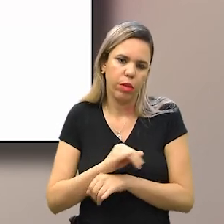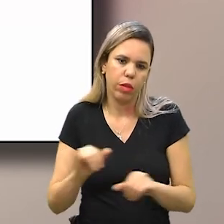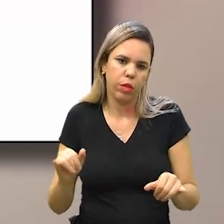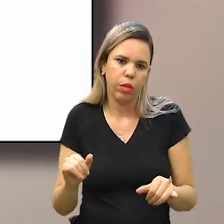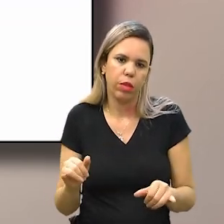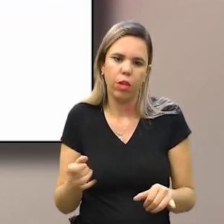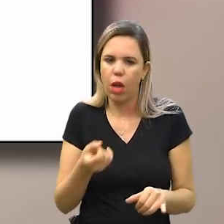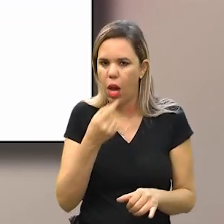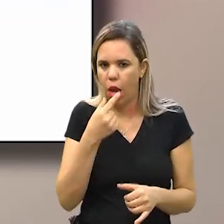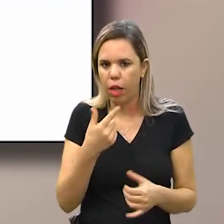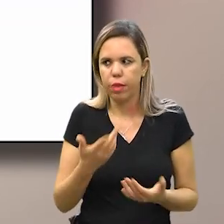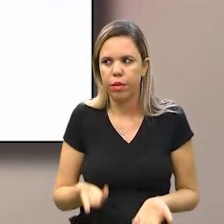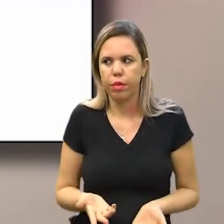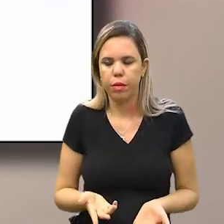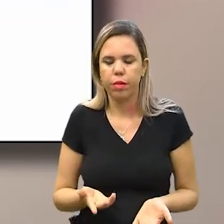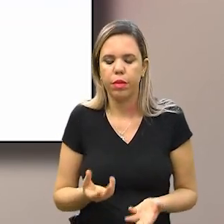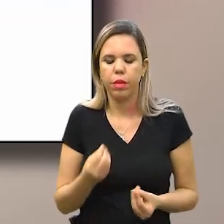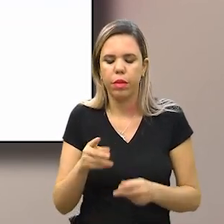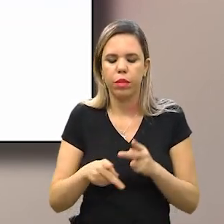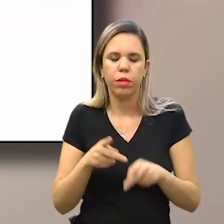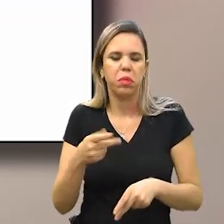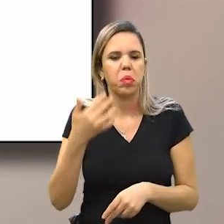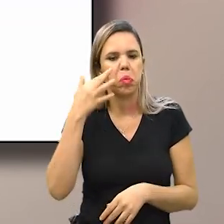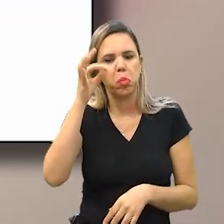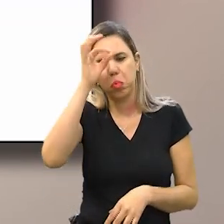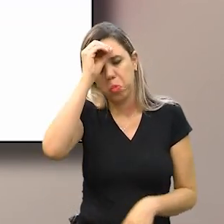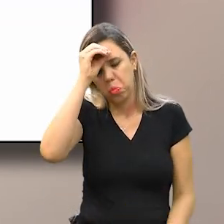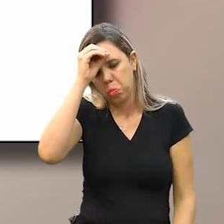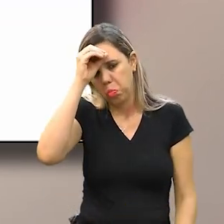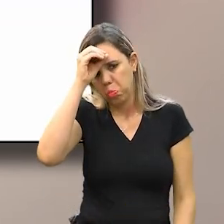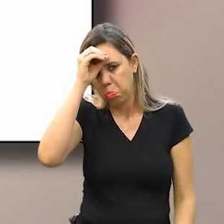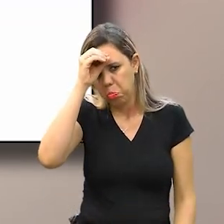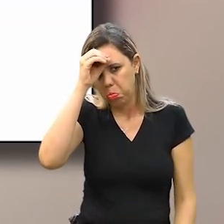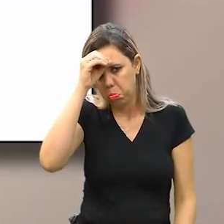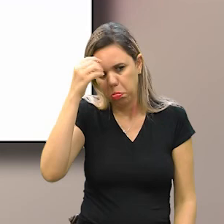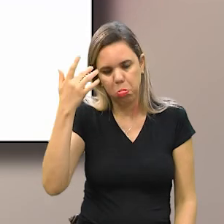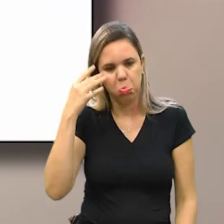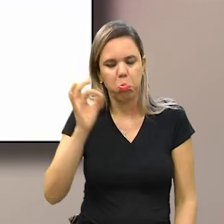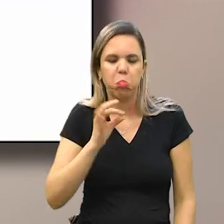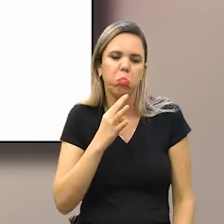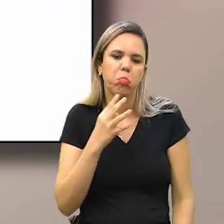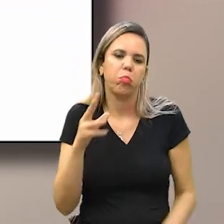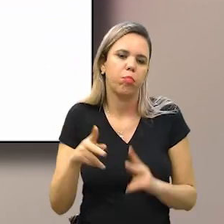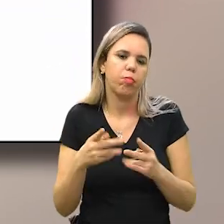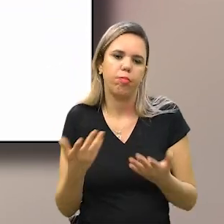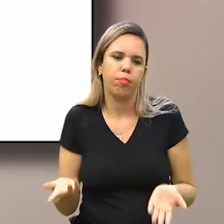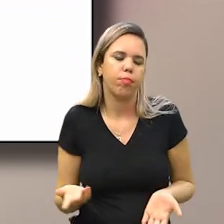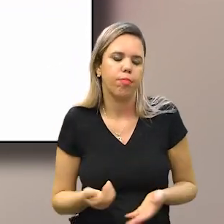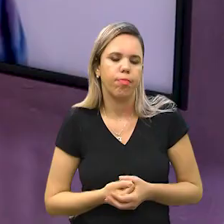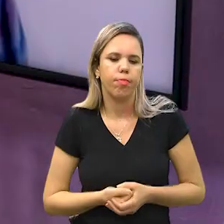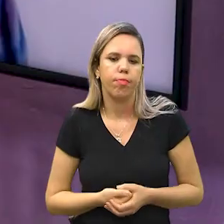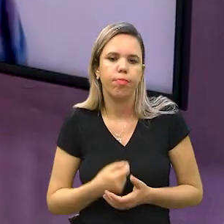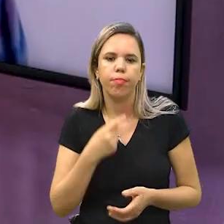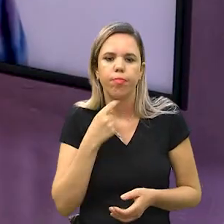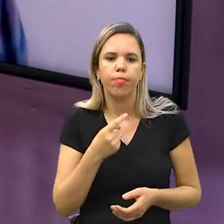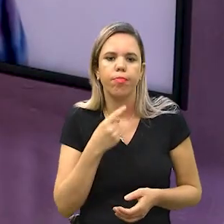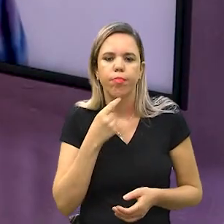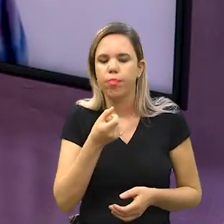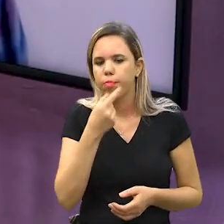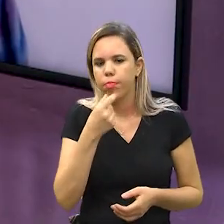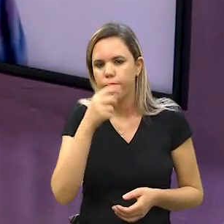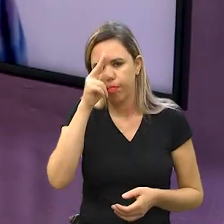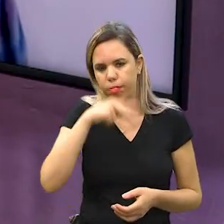ser transmitido por via oral, é o que muitas vezes não é sabido, né? Não é de domínio do conhecimento da população. Outra